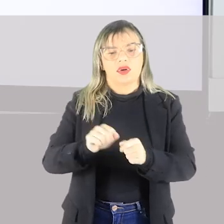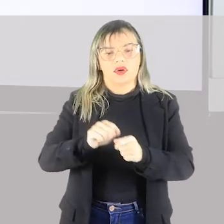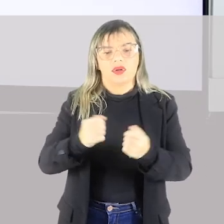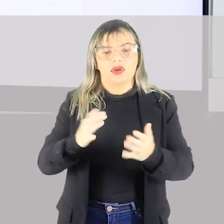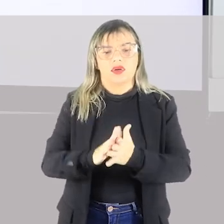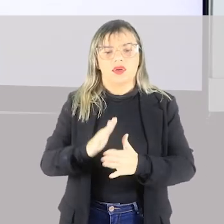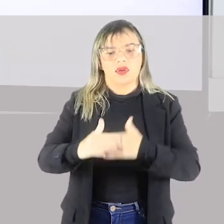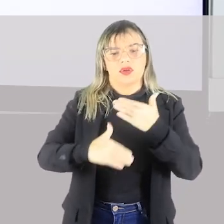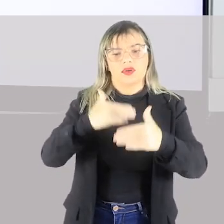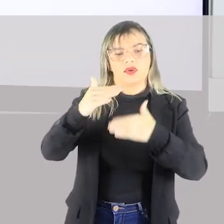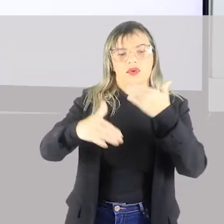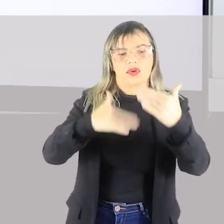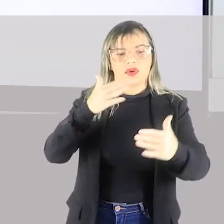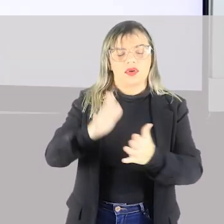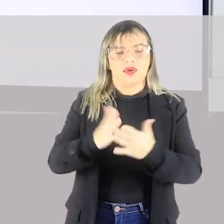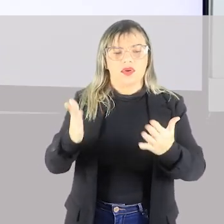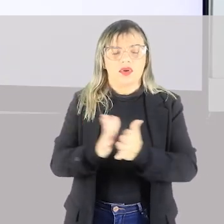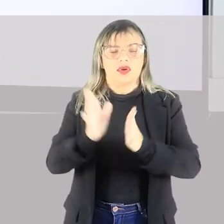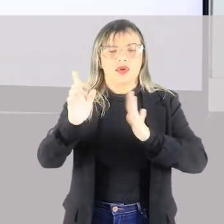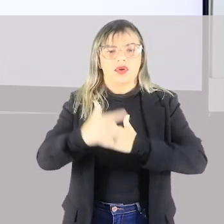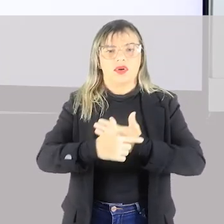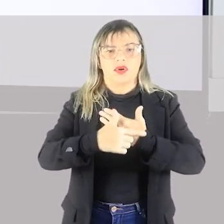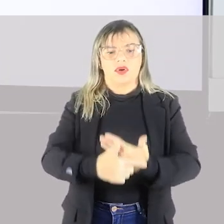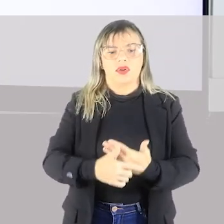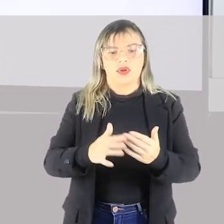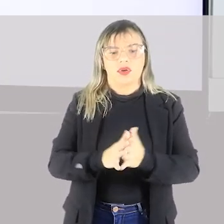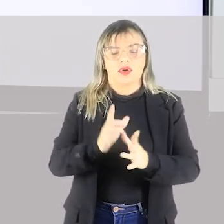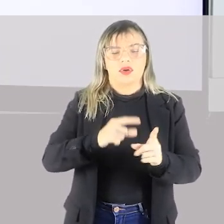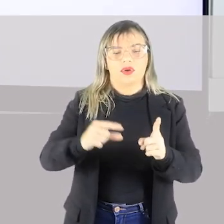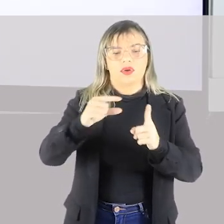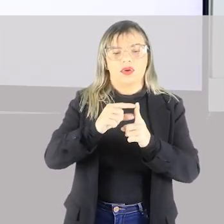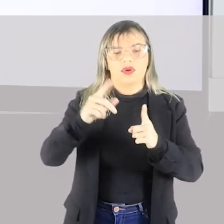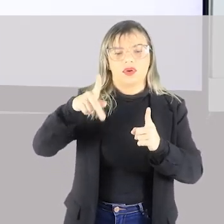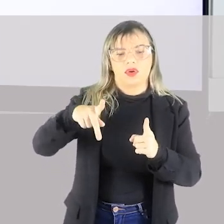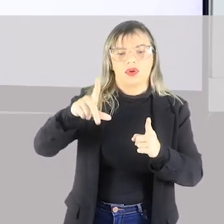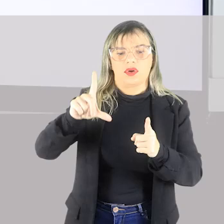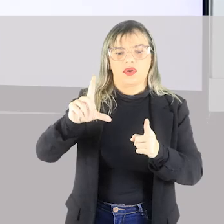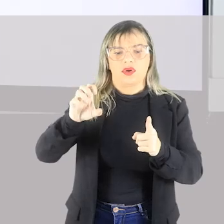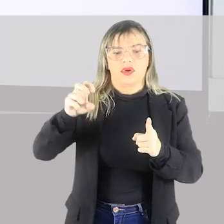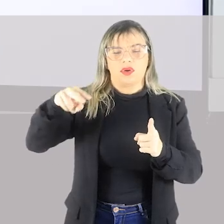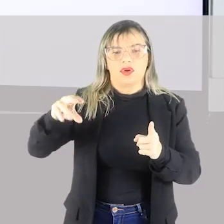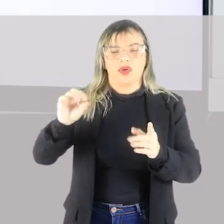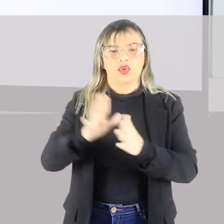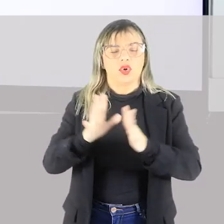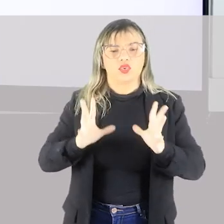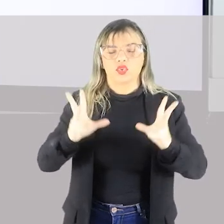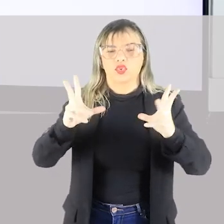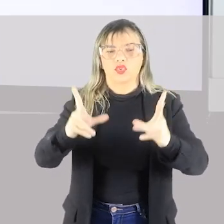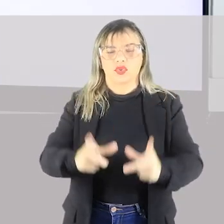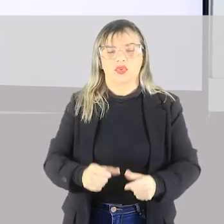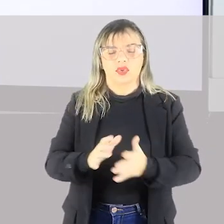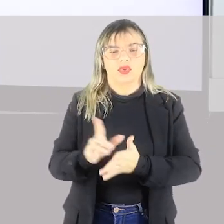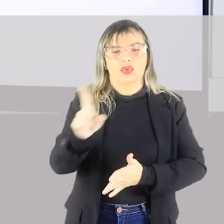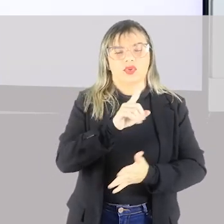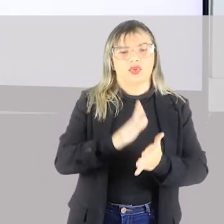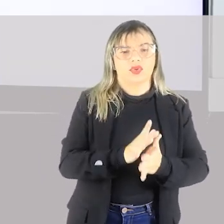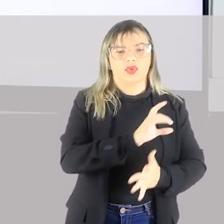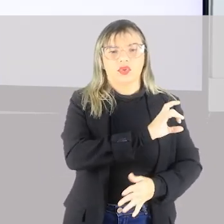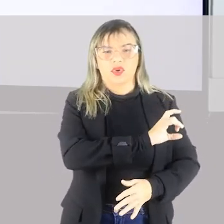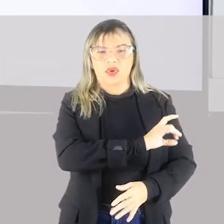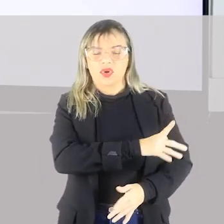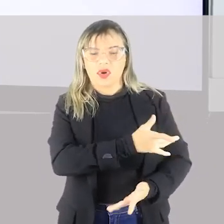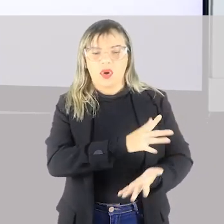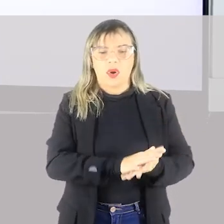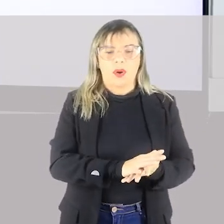o pleno desenvolvimento. O que significa a palavra pleno? Completo. Não é só o desenvolvimento